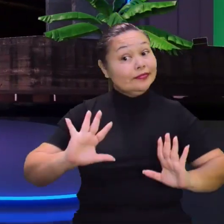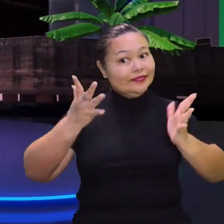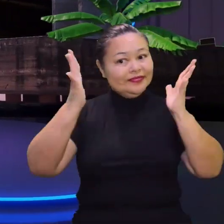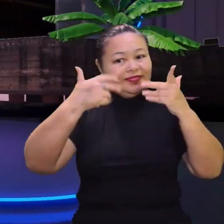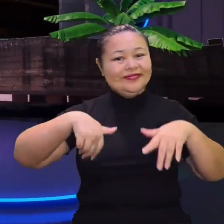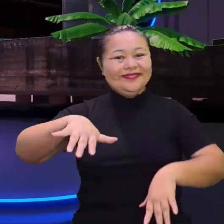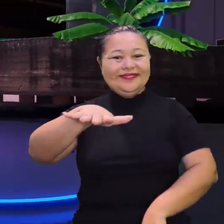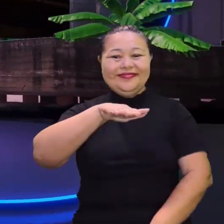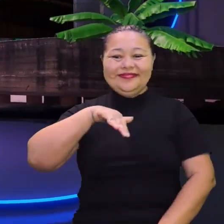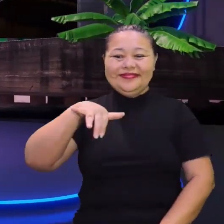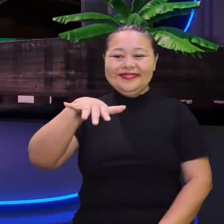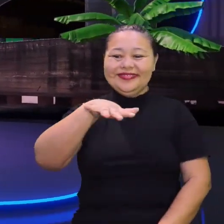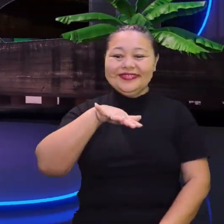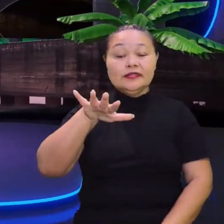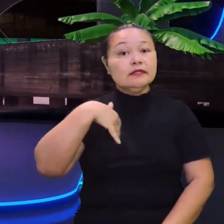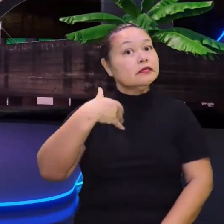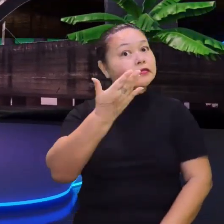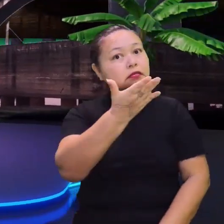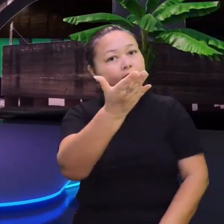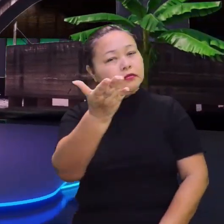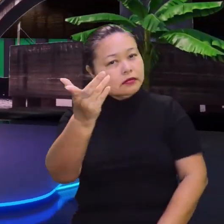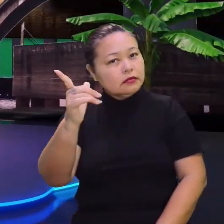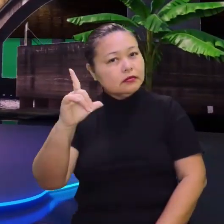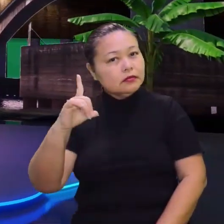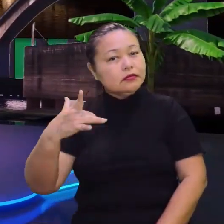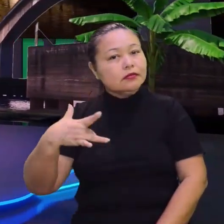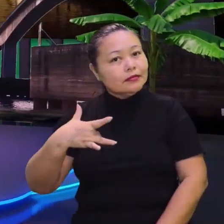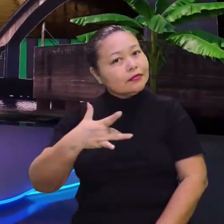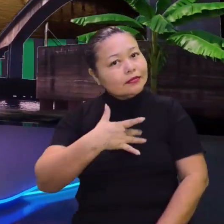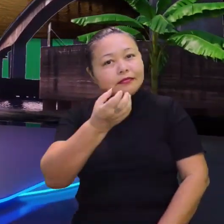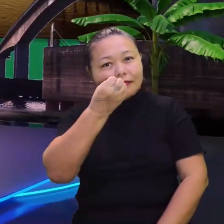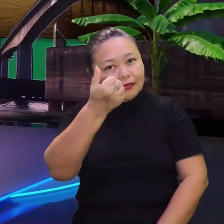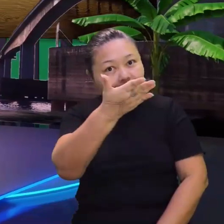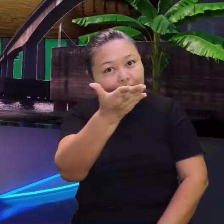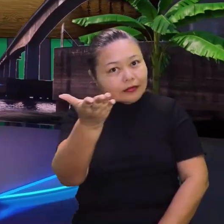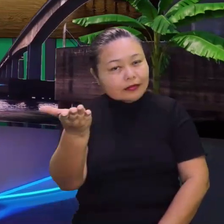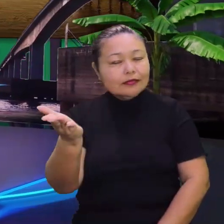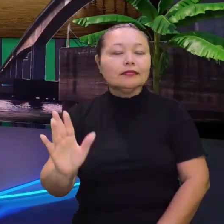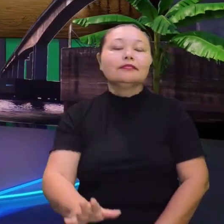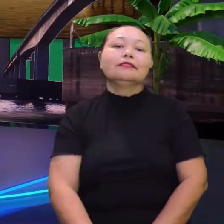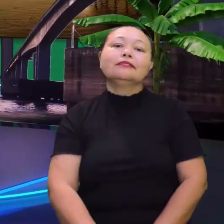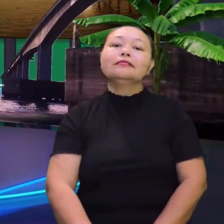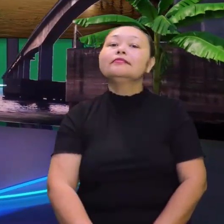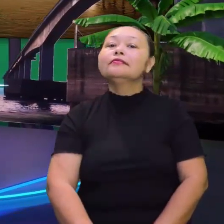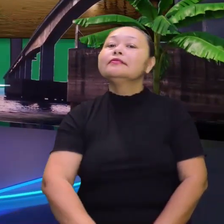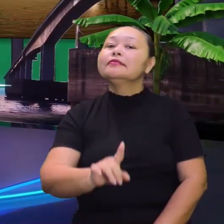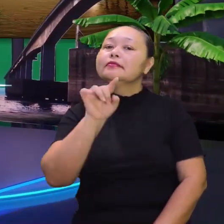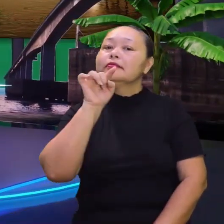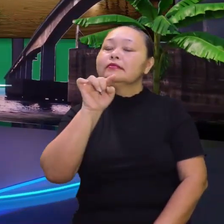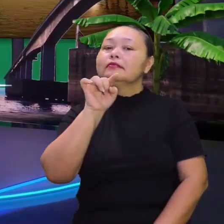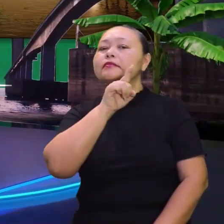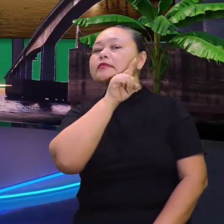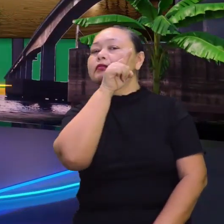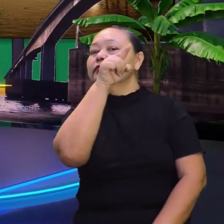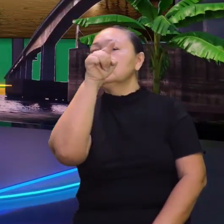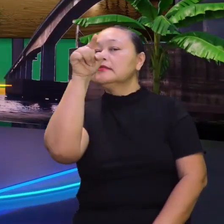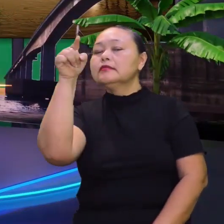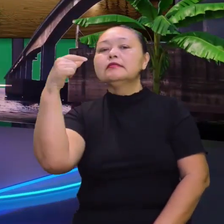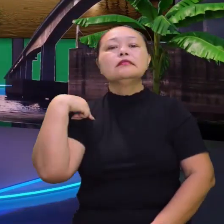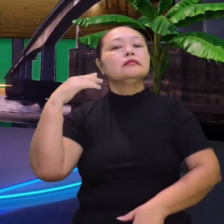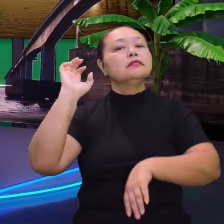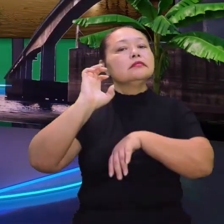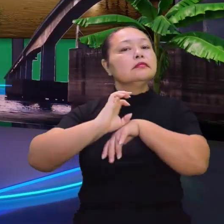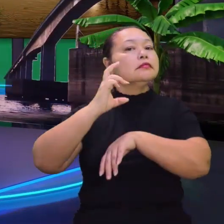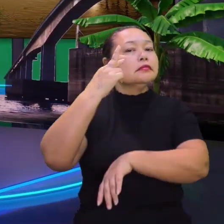Salve, salve, galera! E aí, como estamos? Tudo bem com vocês? Você em qualquer lugar